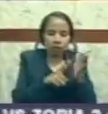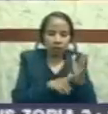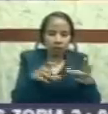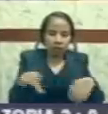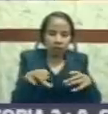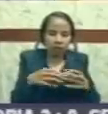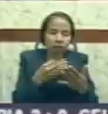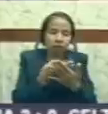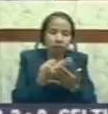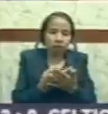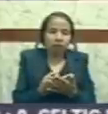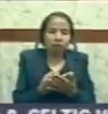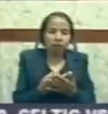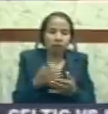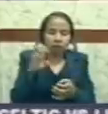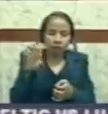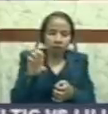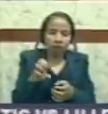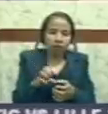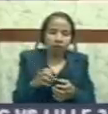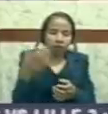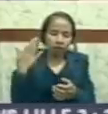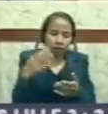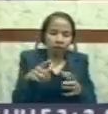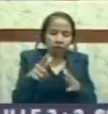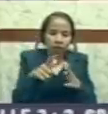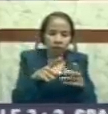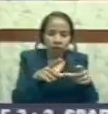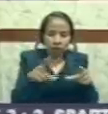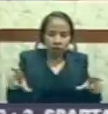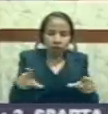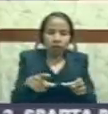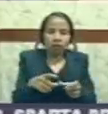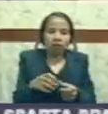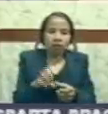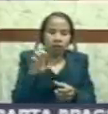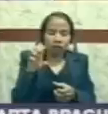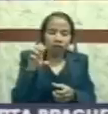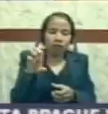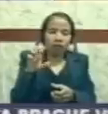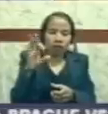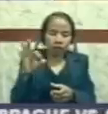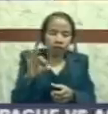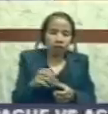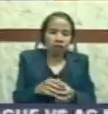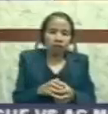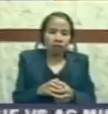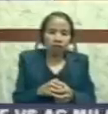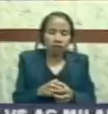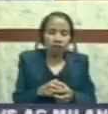serviços e fundos autônomos. E, anterior à linha D. F, anterior à linha E. GG, anterior à linha